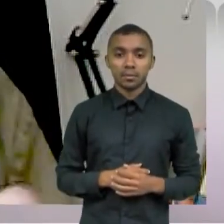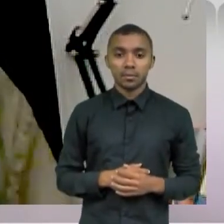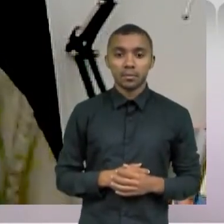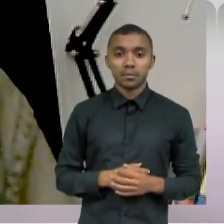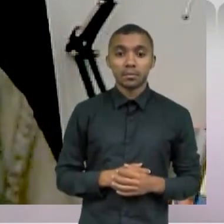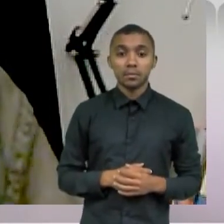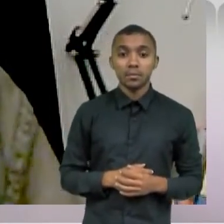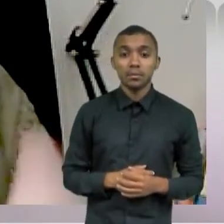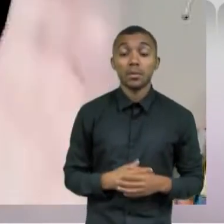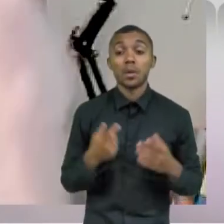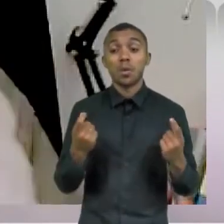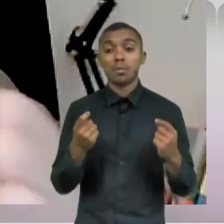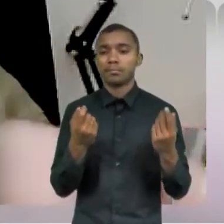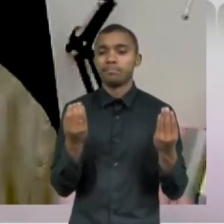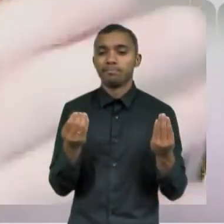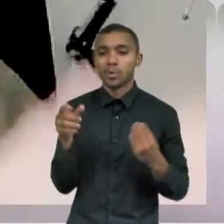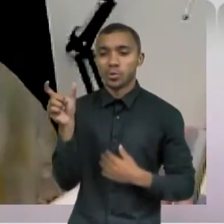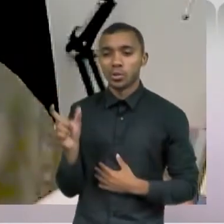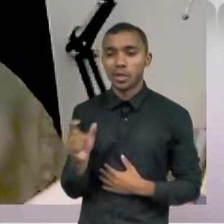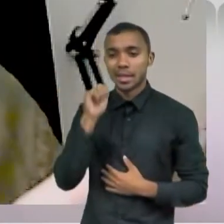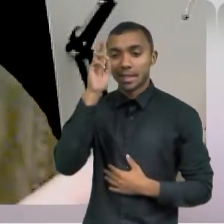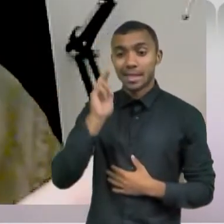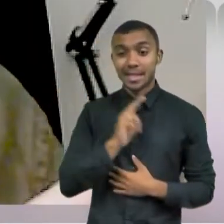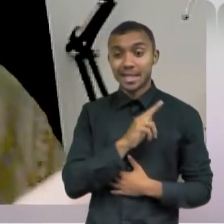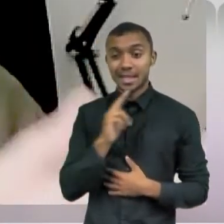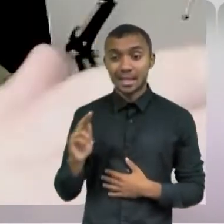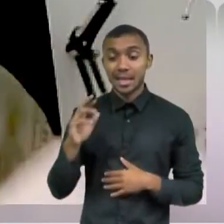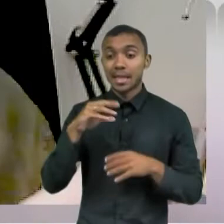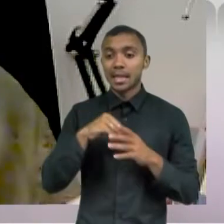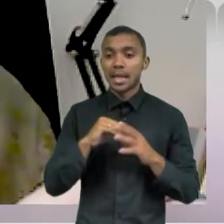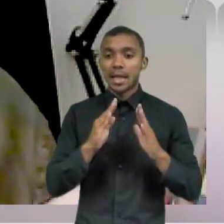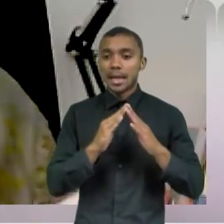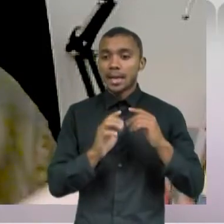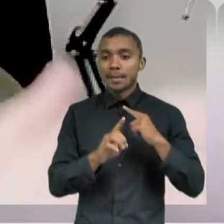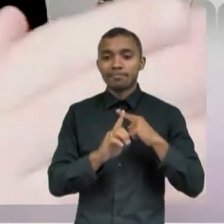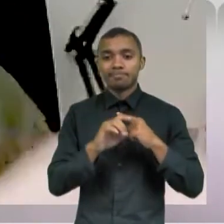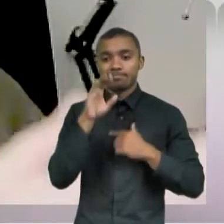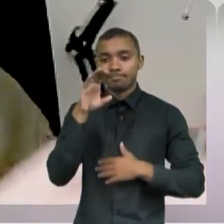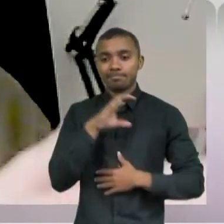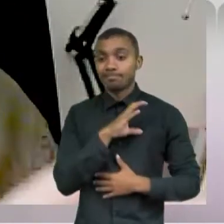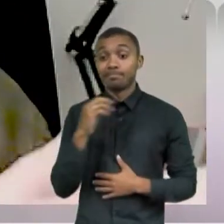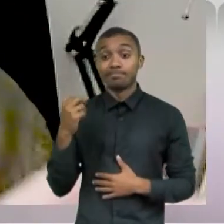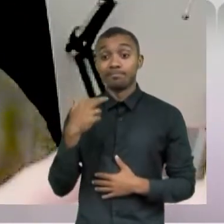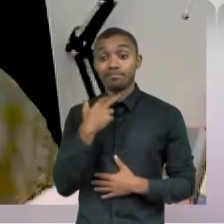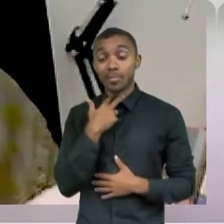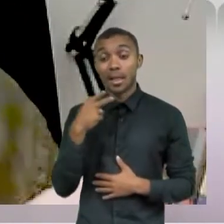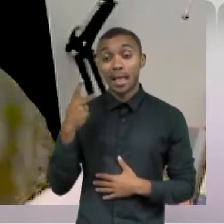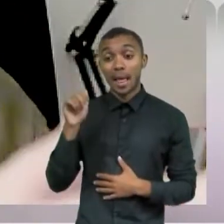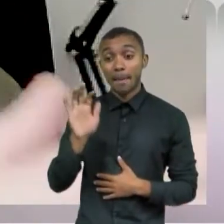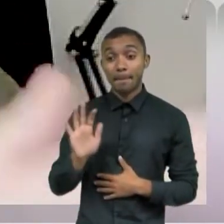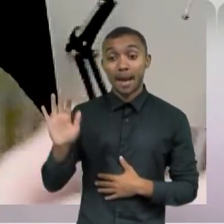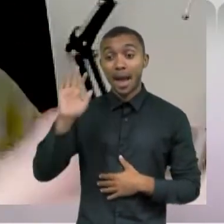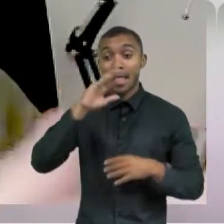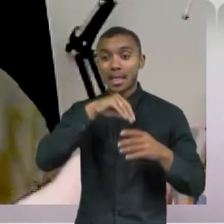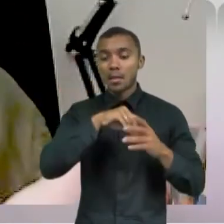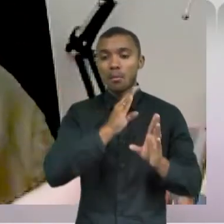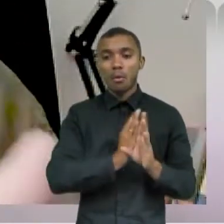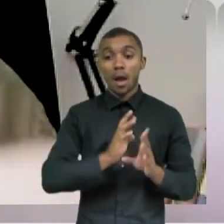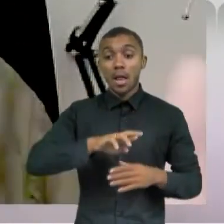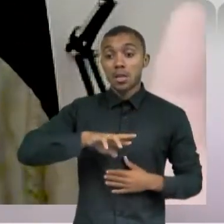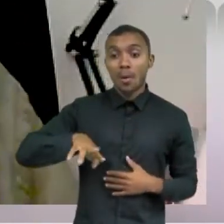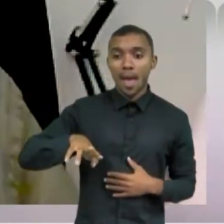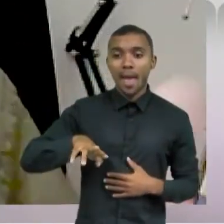indagada por que Padre Cícero não está dentro da Igreja, não pode entrar na Igreja, a sua imagem não pode estar na Igreja, uma vez que ele não é